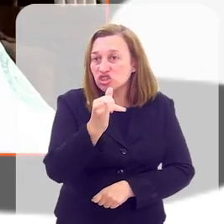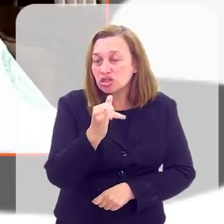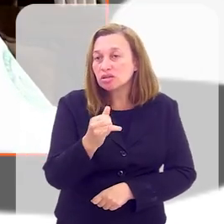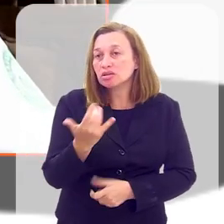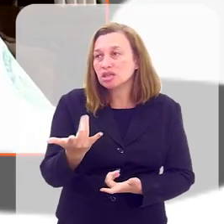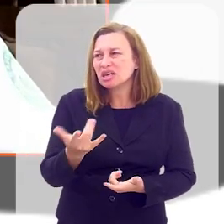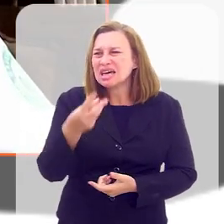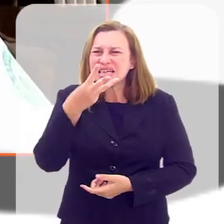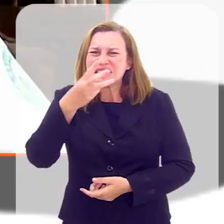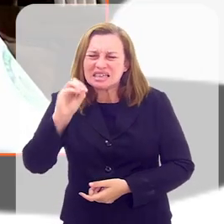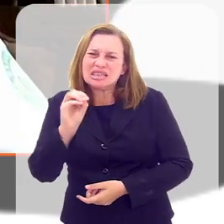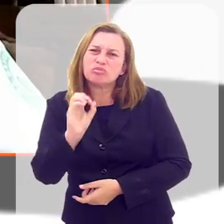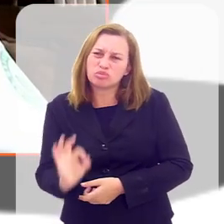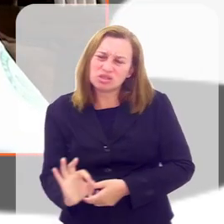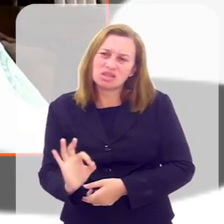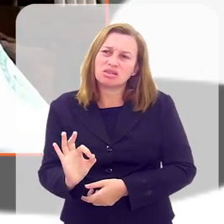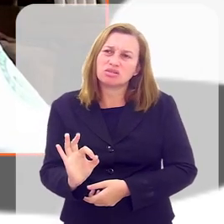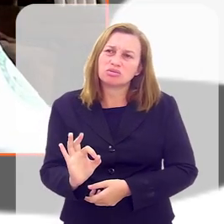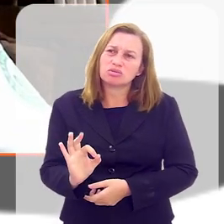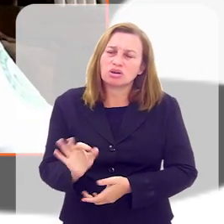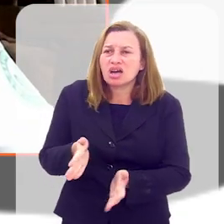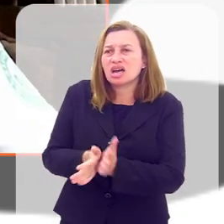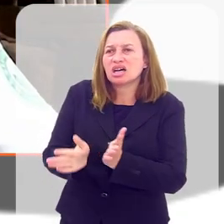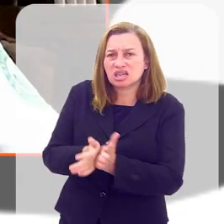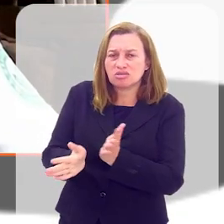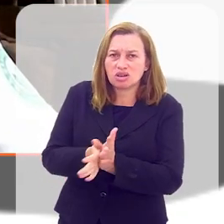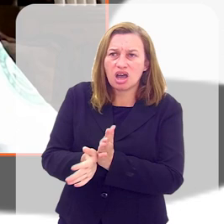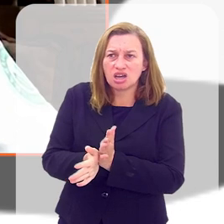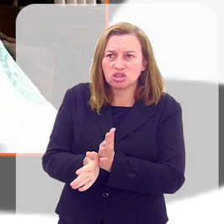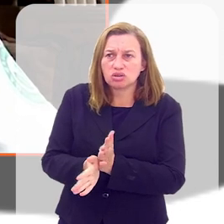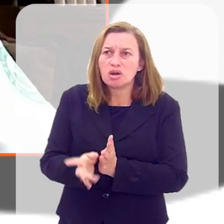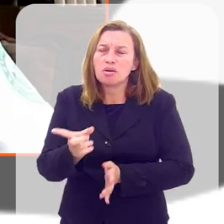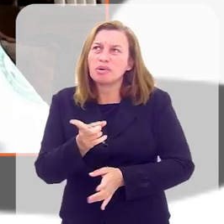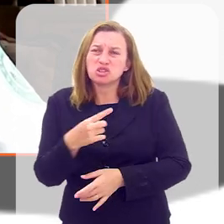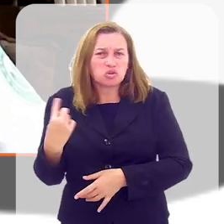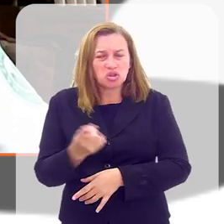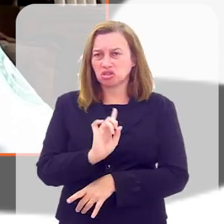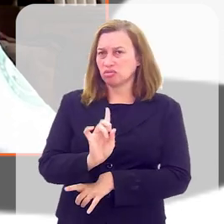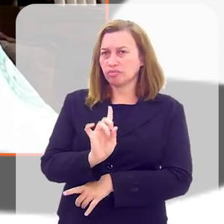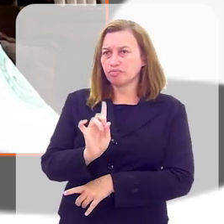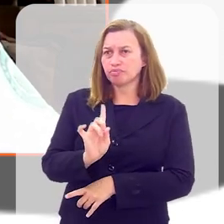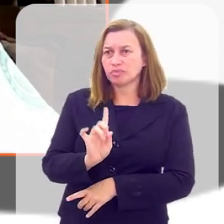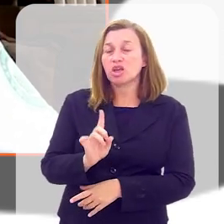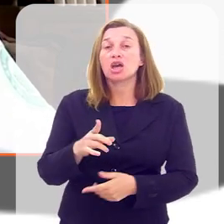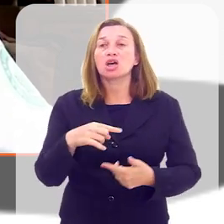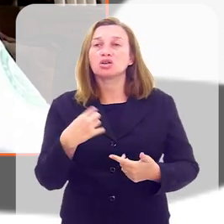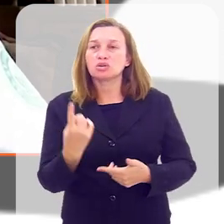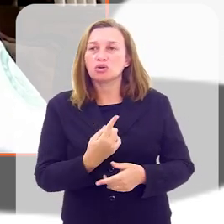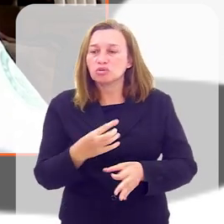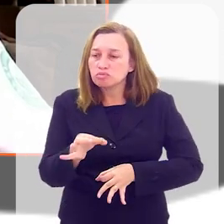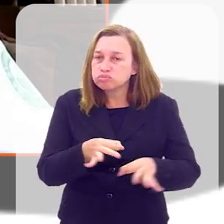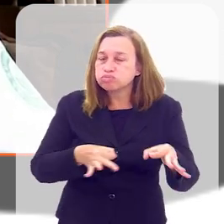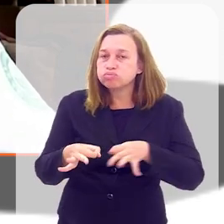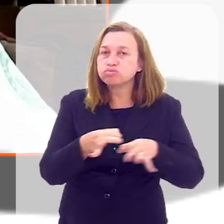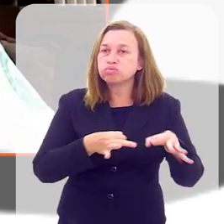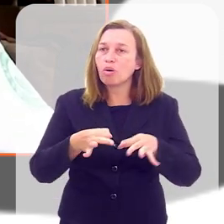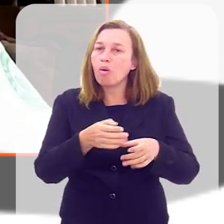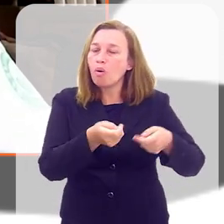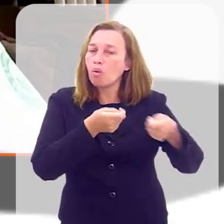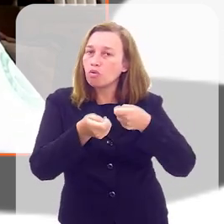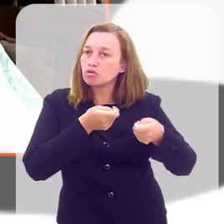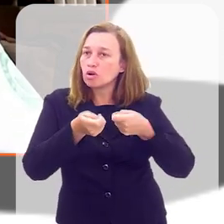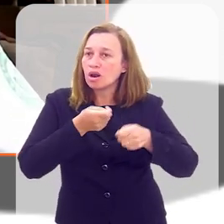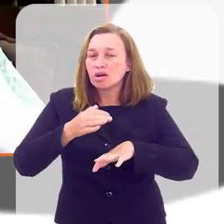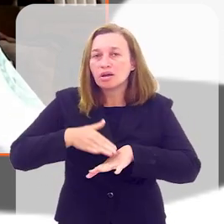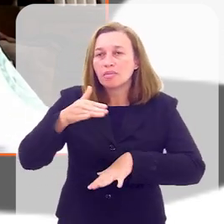e chega a 30% muitas vezes o desperdício numa boa convencional e nosso caso não acontece isso porque a gente tem a modulação uma coisa